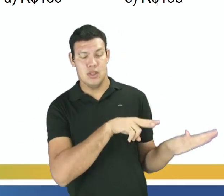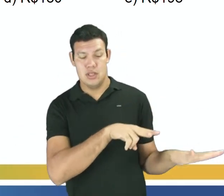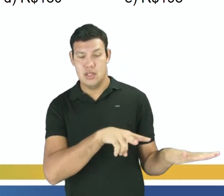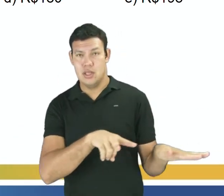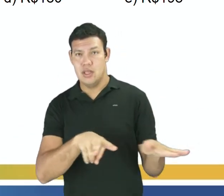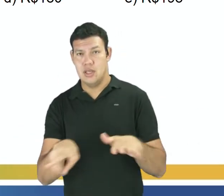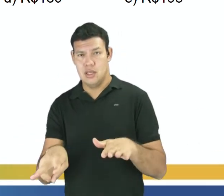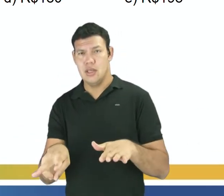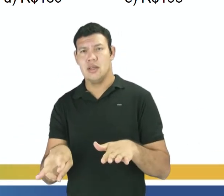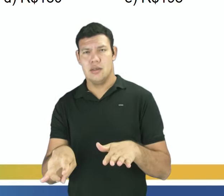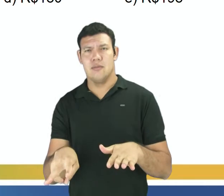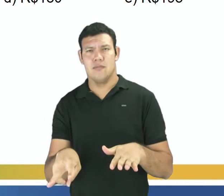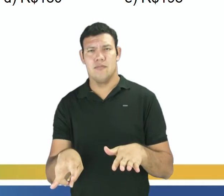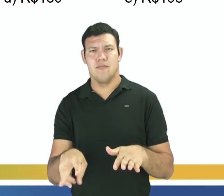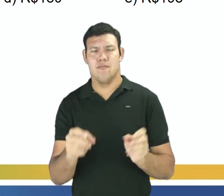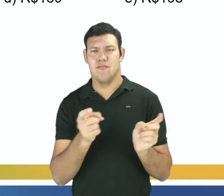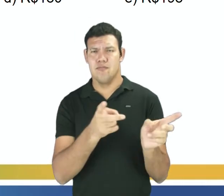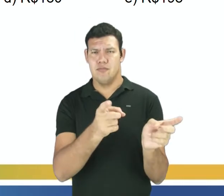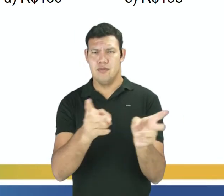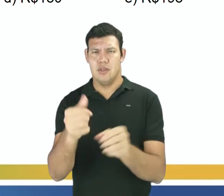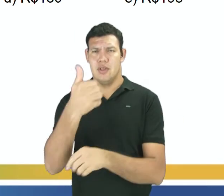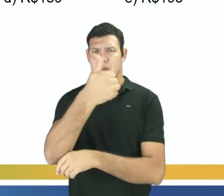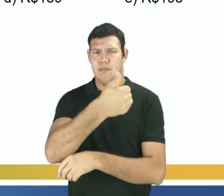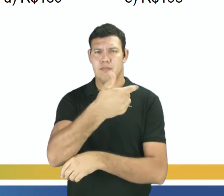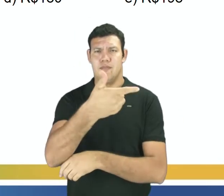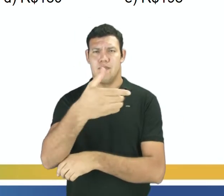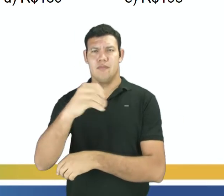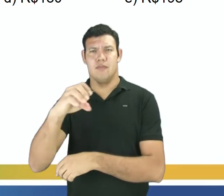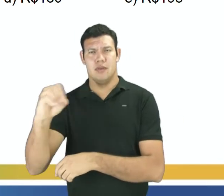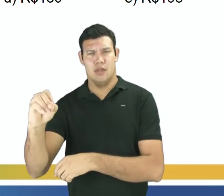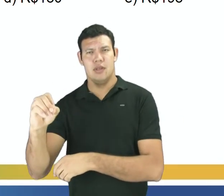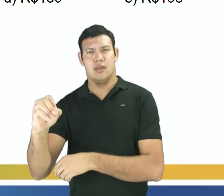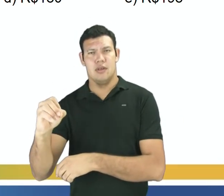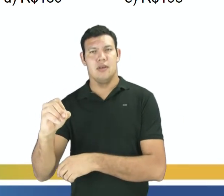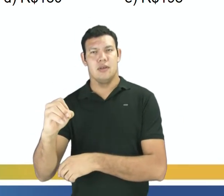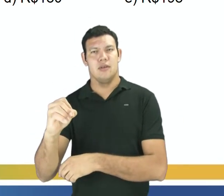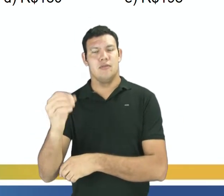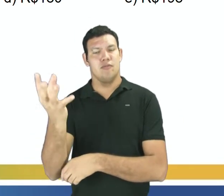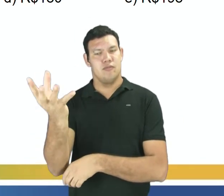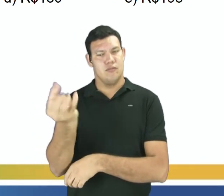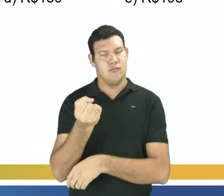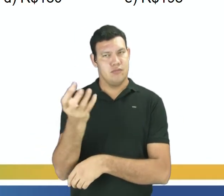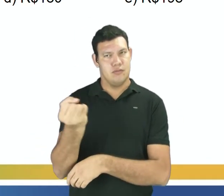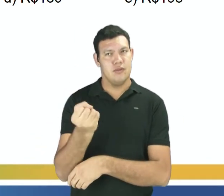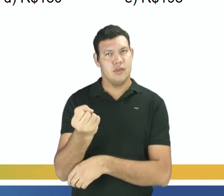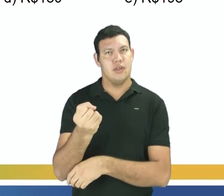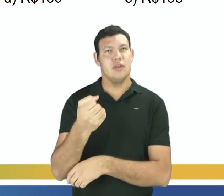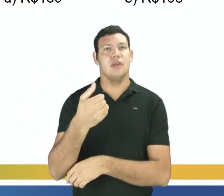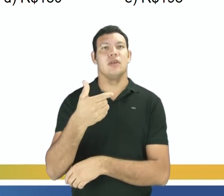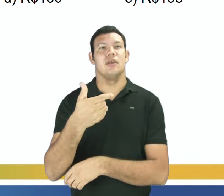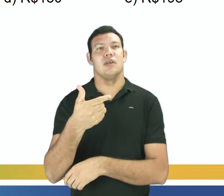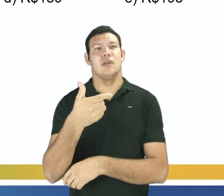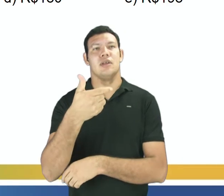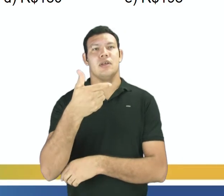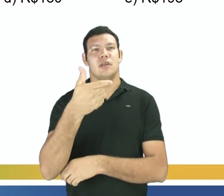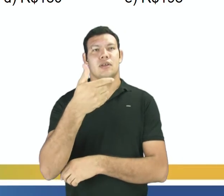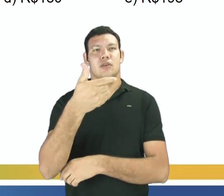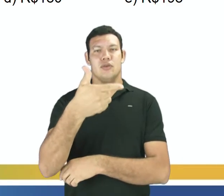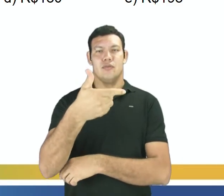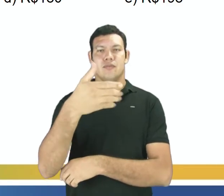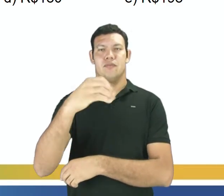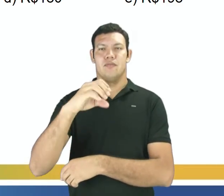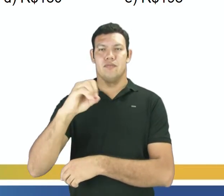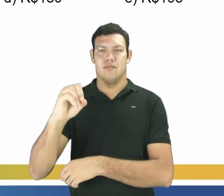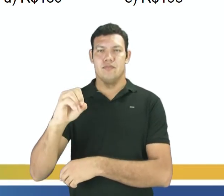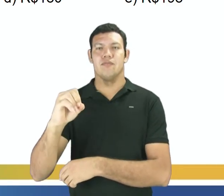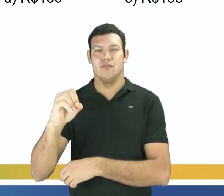vendesse R$ 1.200, ele receberia R$ 200, em vez de 120. Observe que